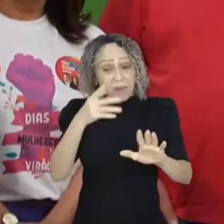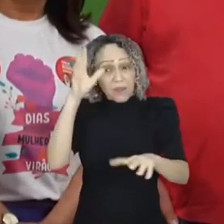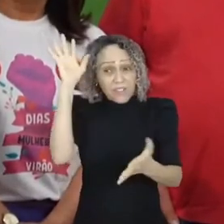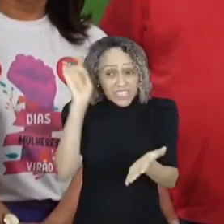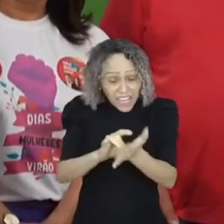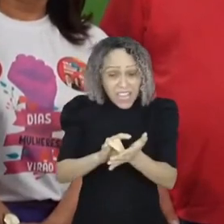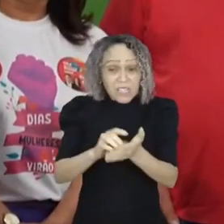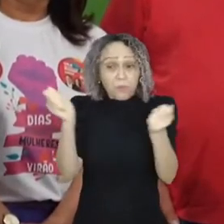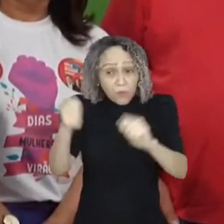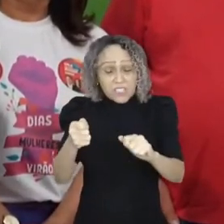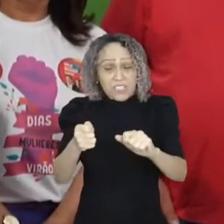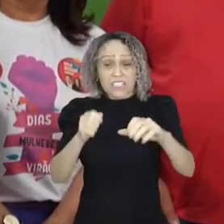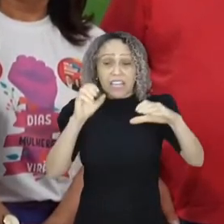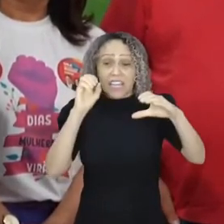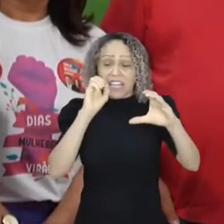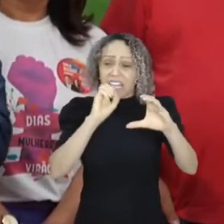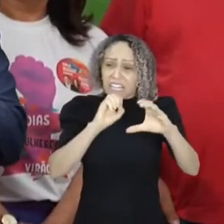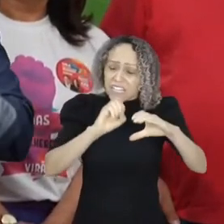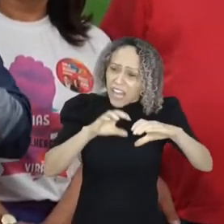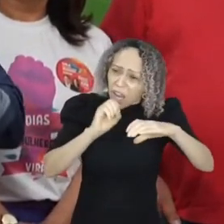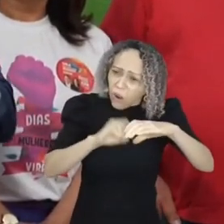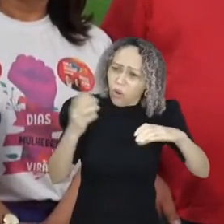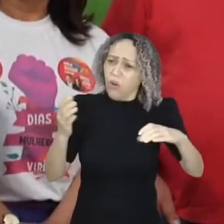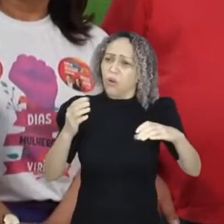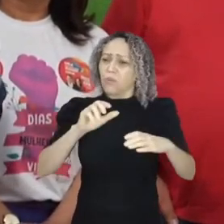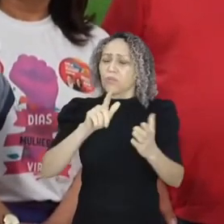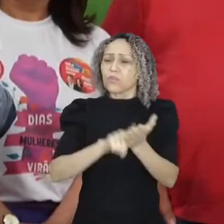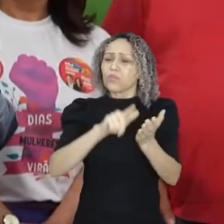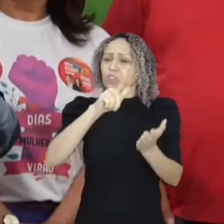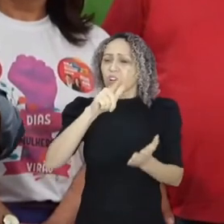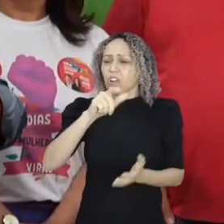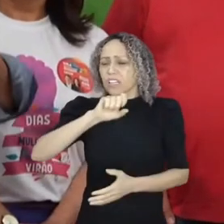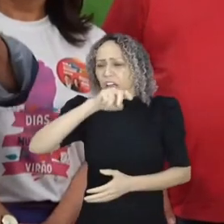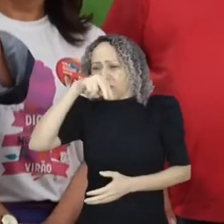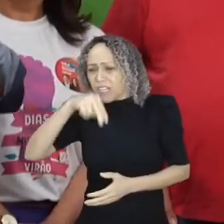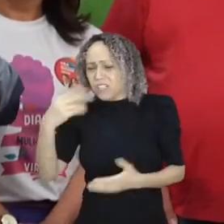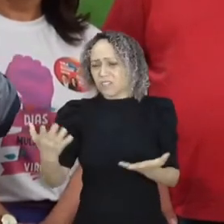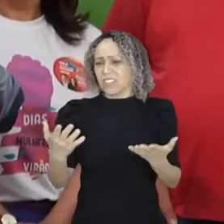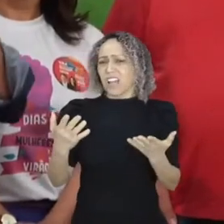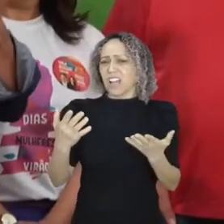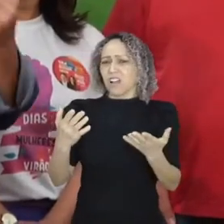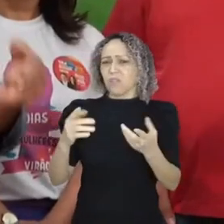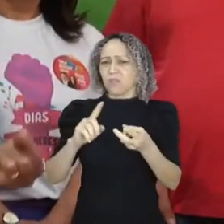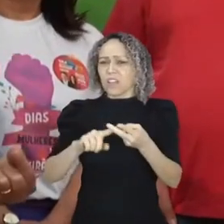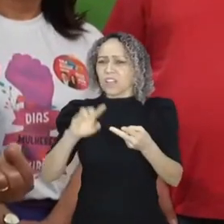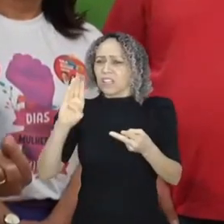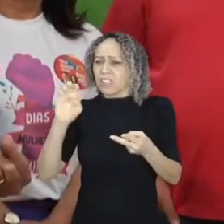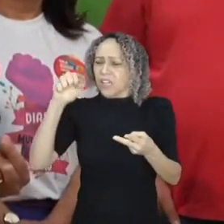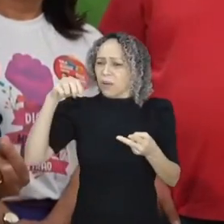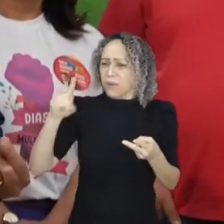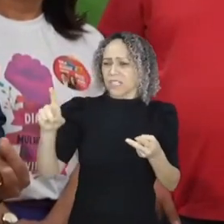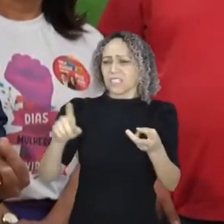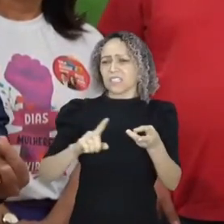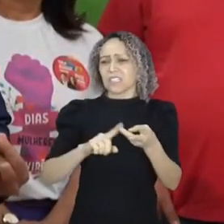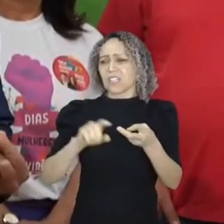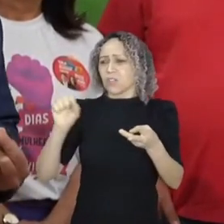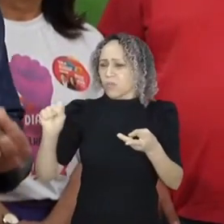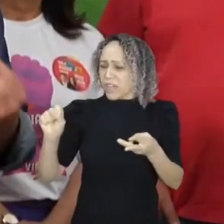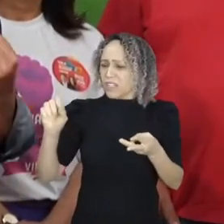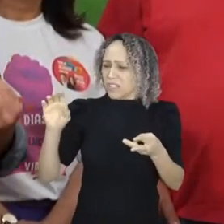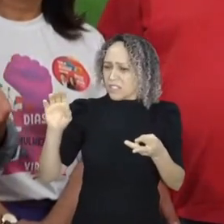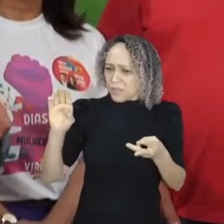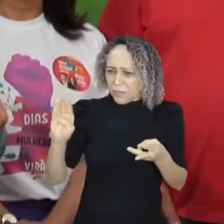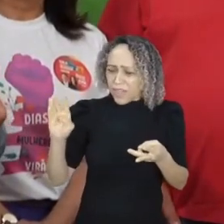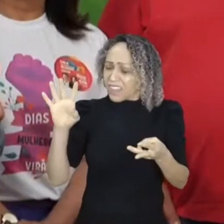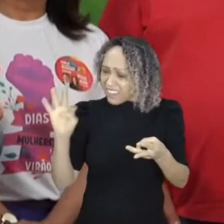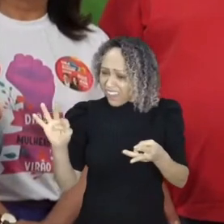no Jornal de Campinas. Porque é ele dando a declaração para um jornalista americano. E